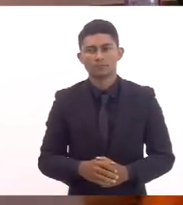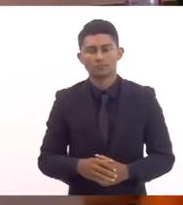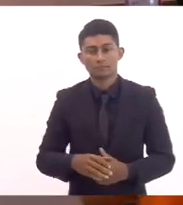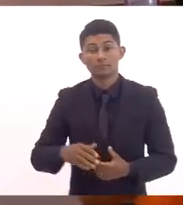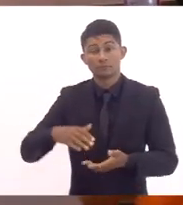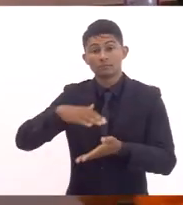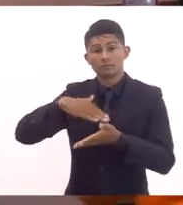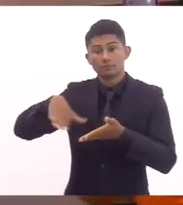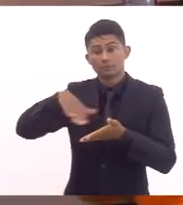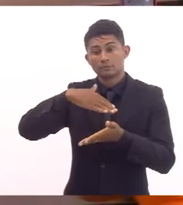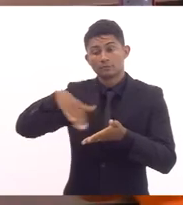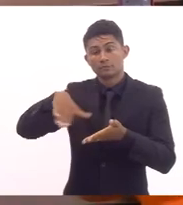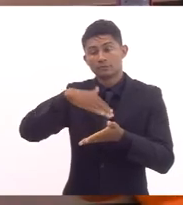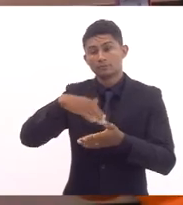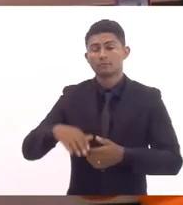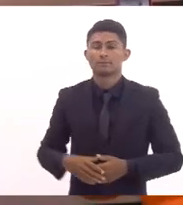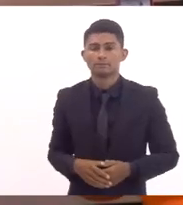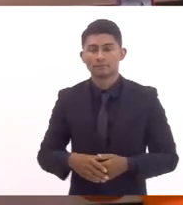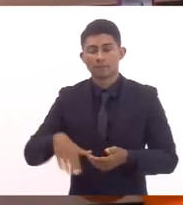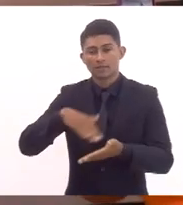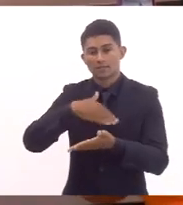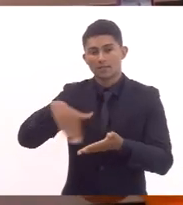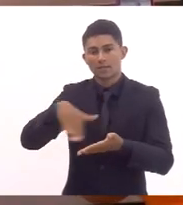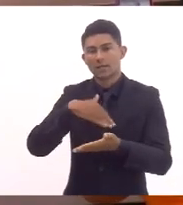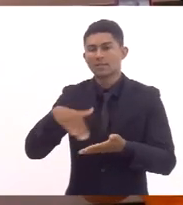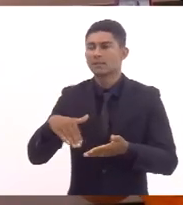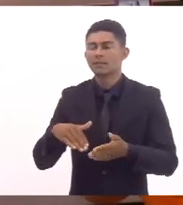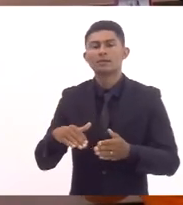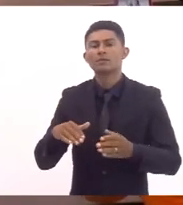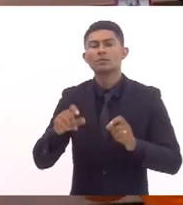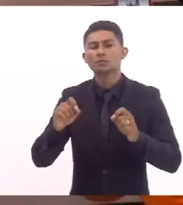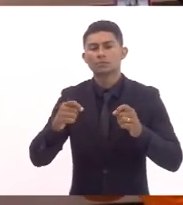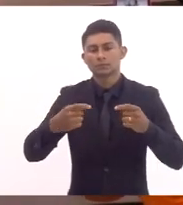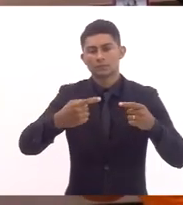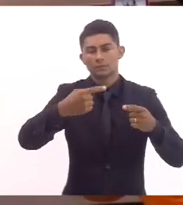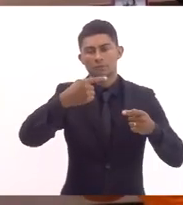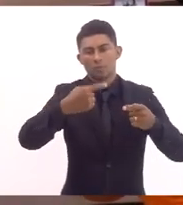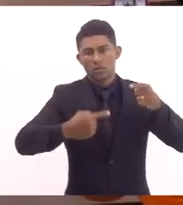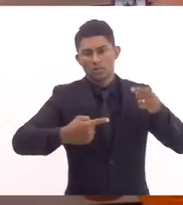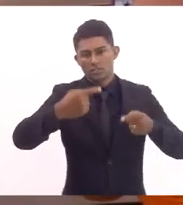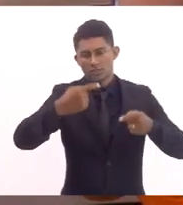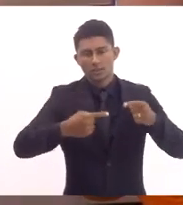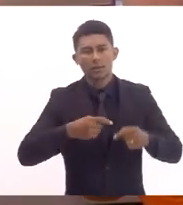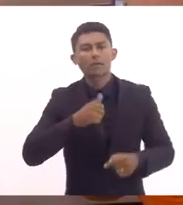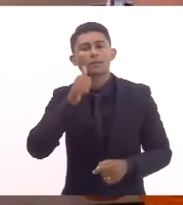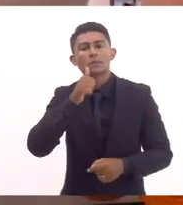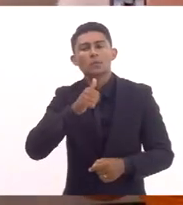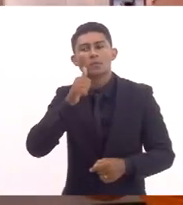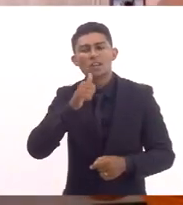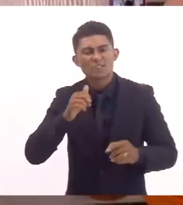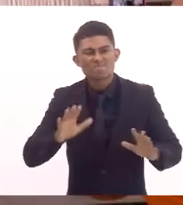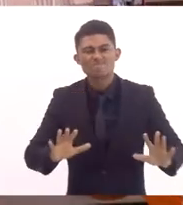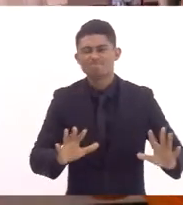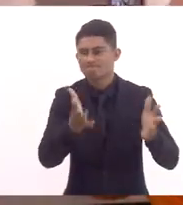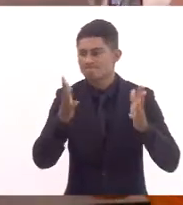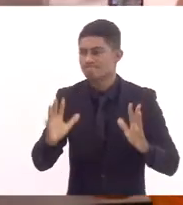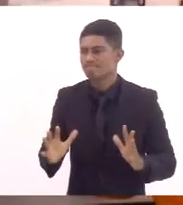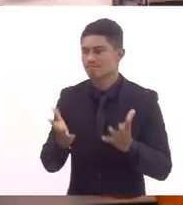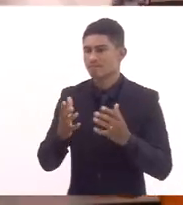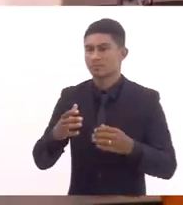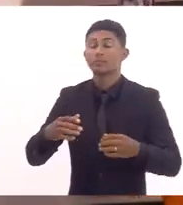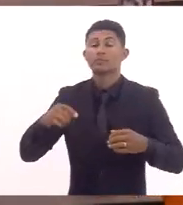secretaria Secretaria especial de políticas e promoção da mulher município do Rio